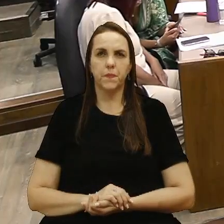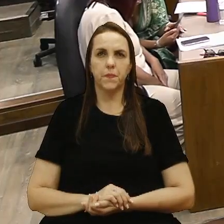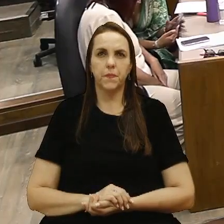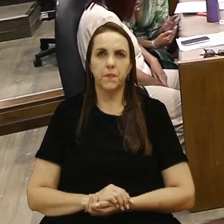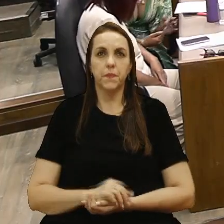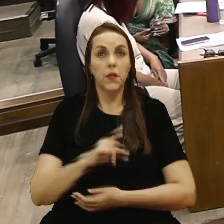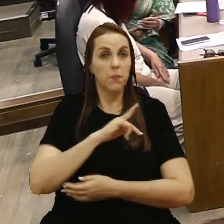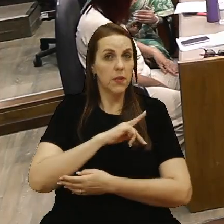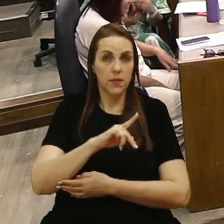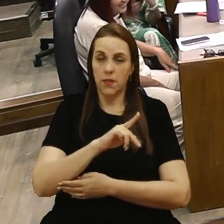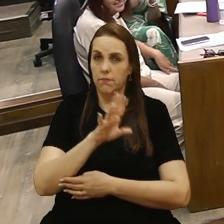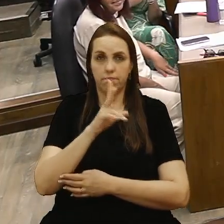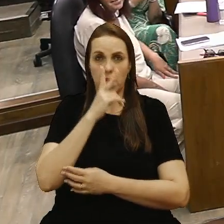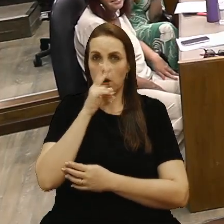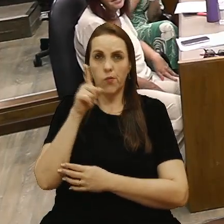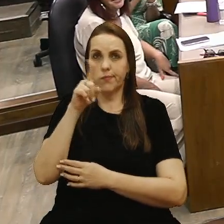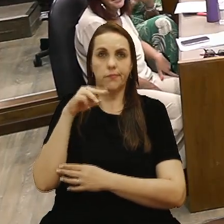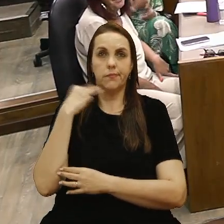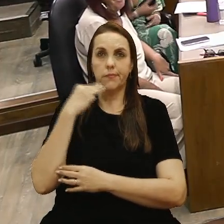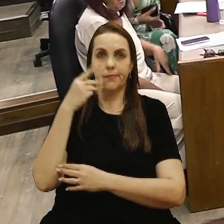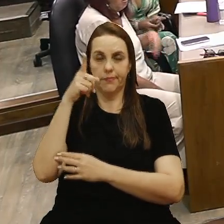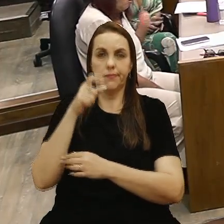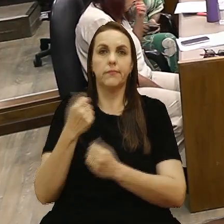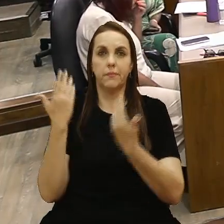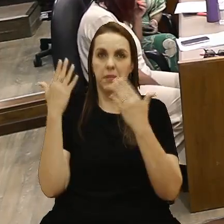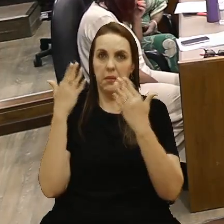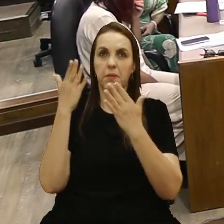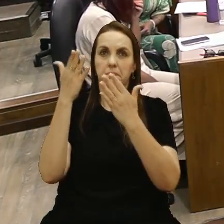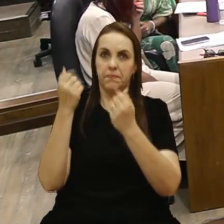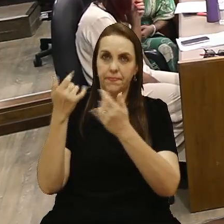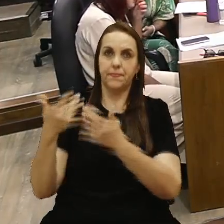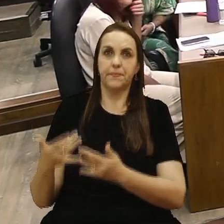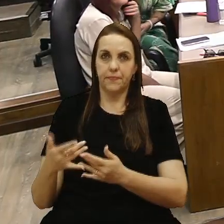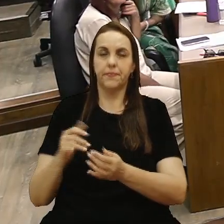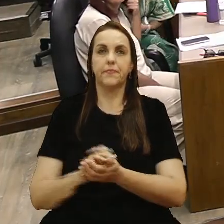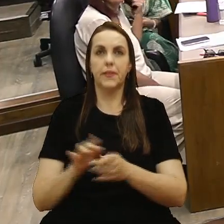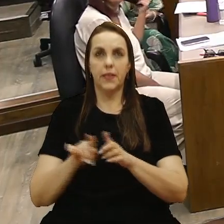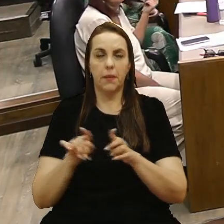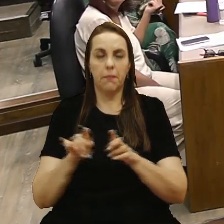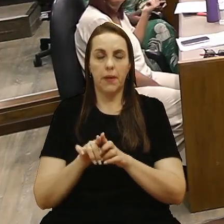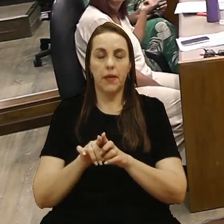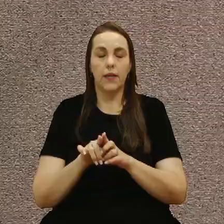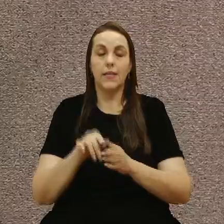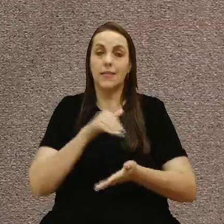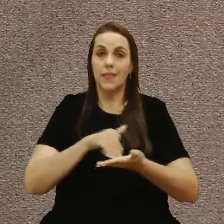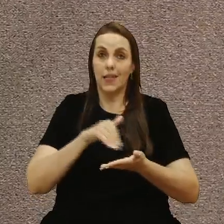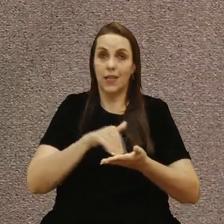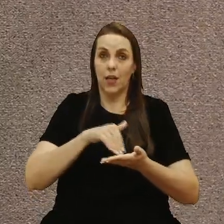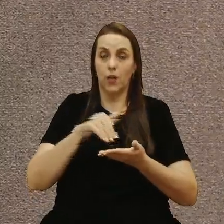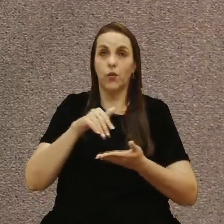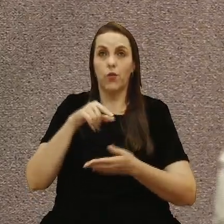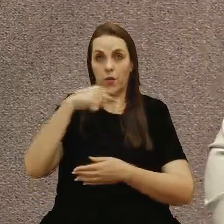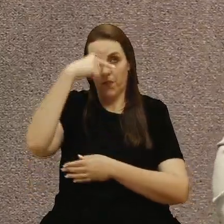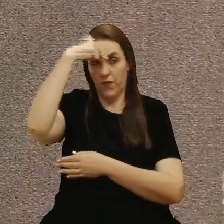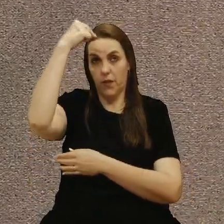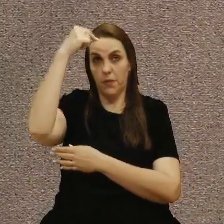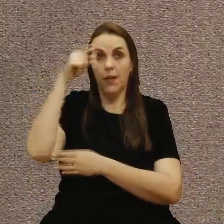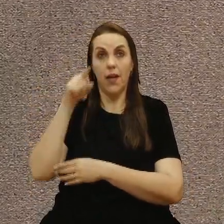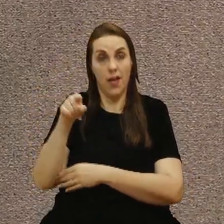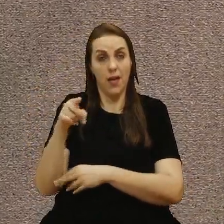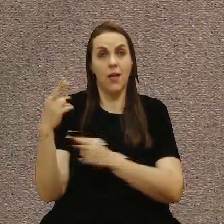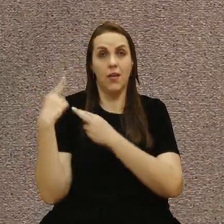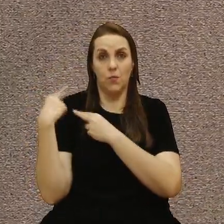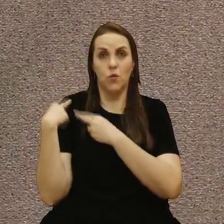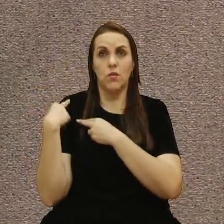Presidente, na mesma linha que foi a colega Marisol Santos, parabenizar na pessoa do secretário Weber, que vai ser o responsável por essa gerência